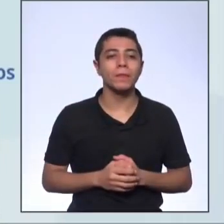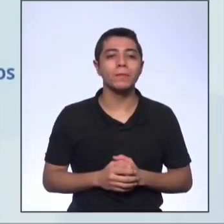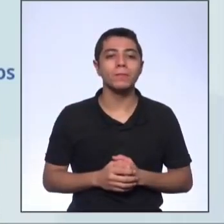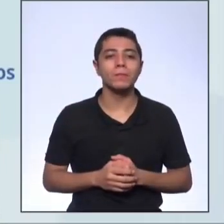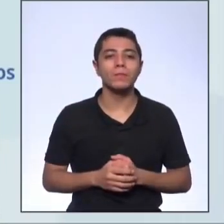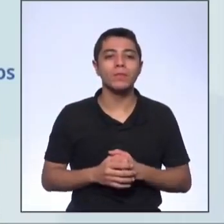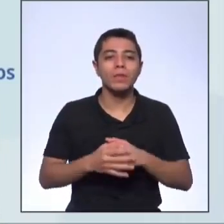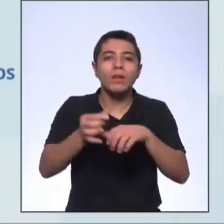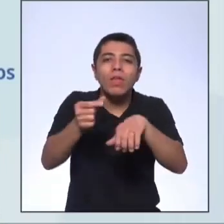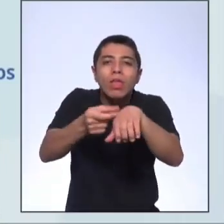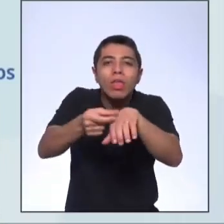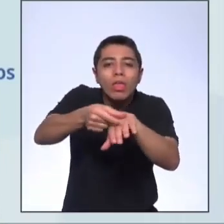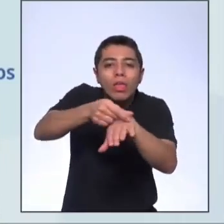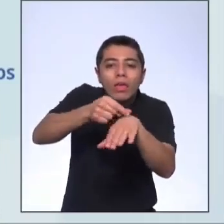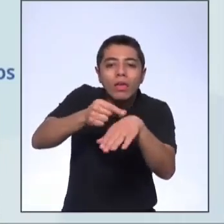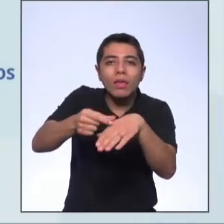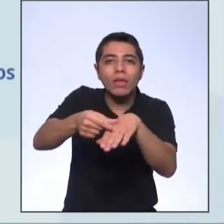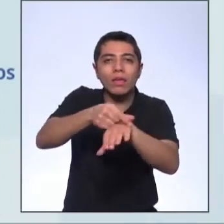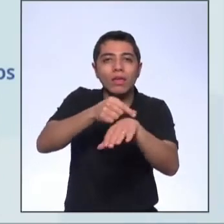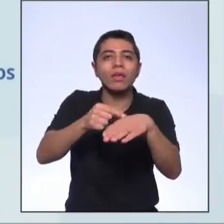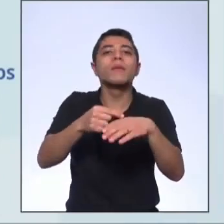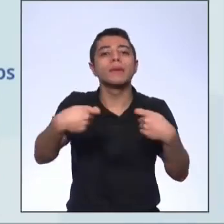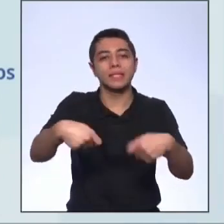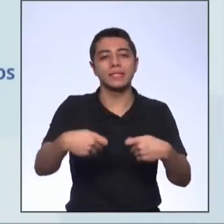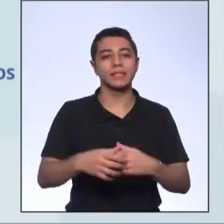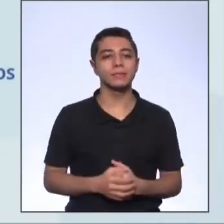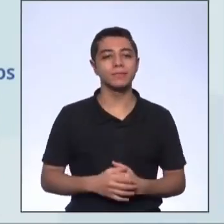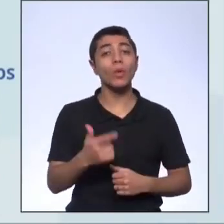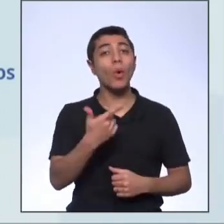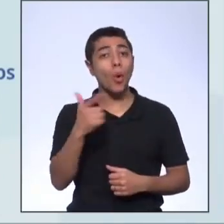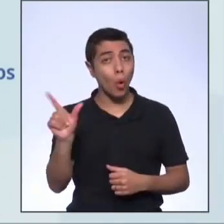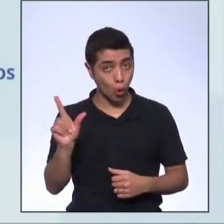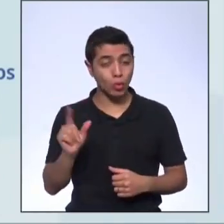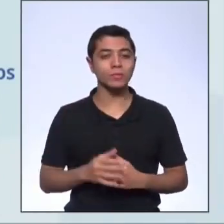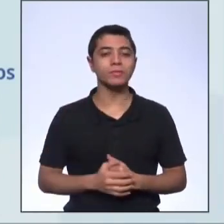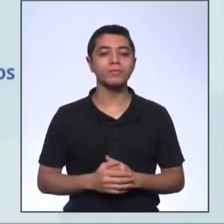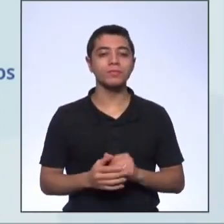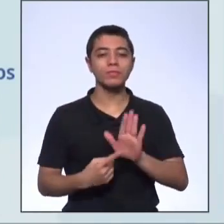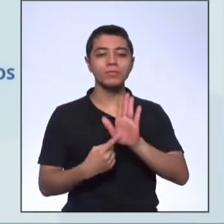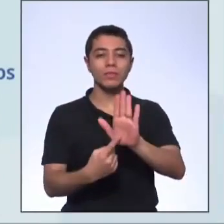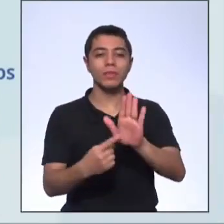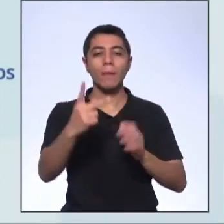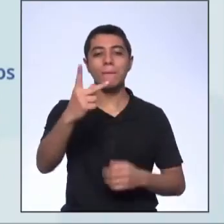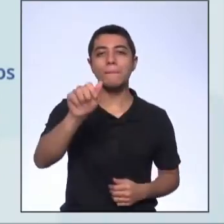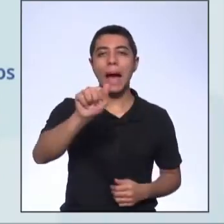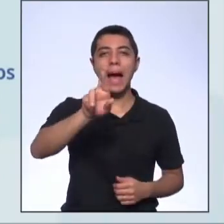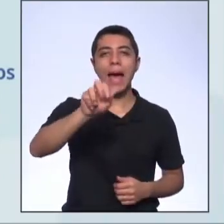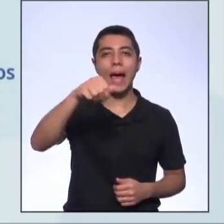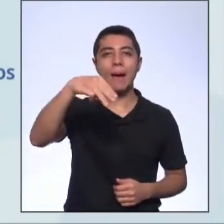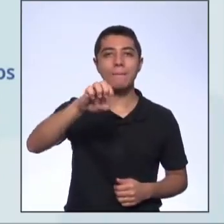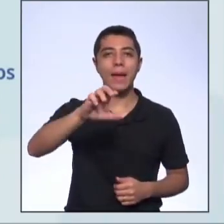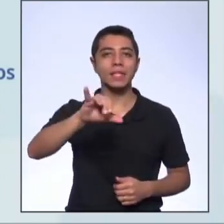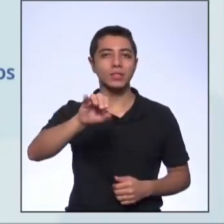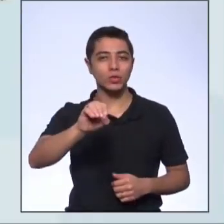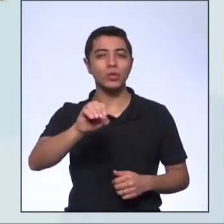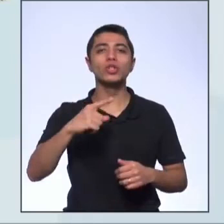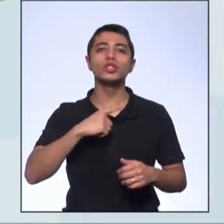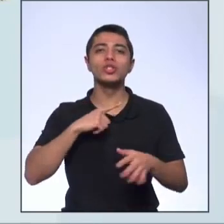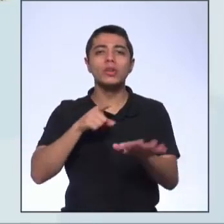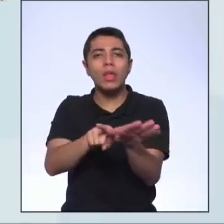pegada. E aí ele tem esses cílios para locomoção. Então, a gente vai ver essas 3 formas de locomoção aí, ok?